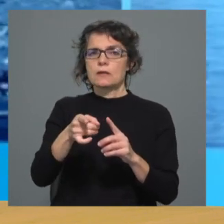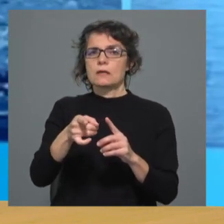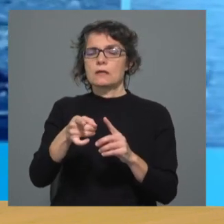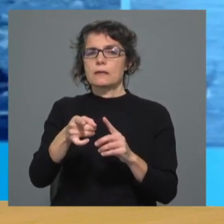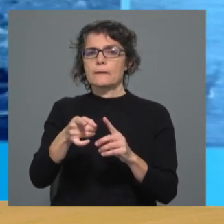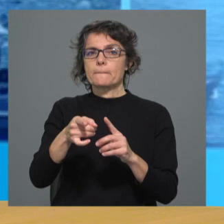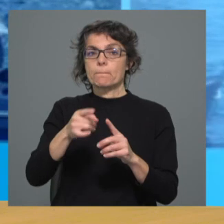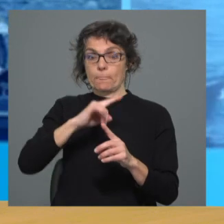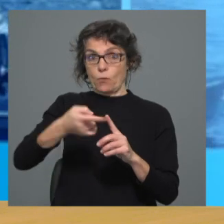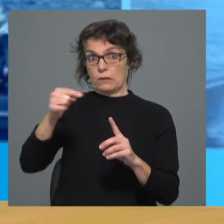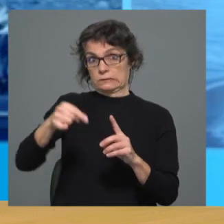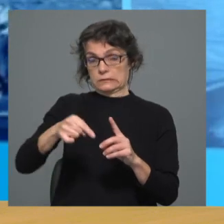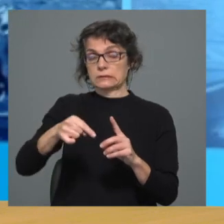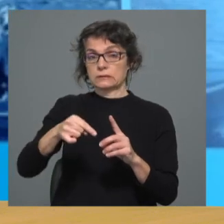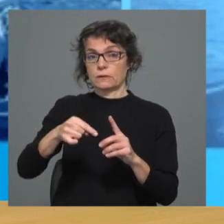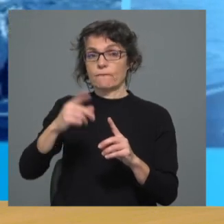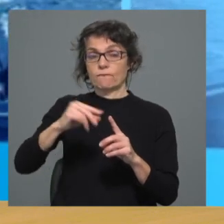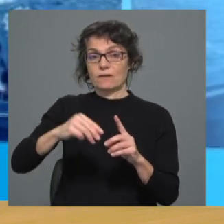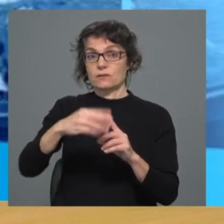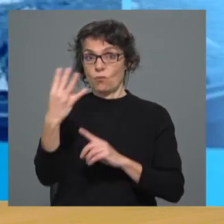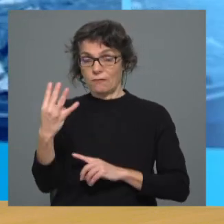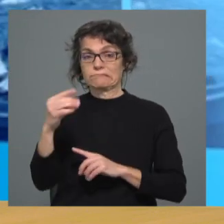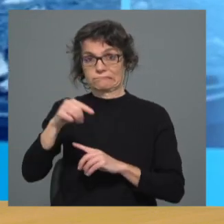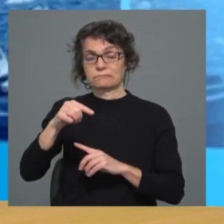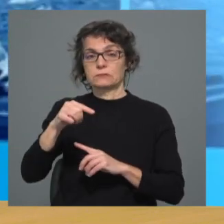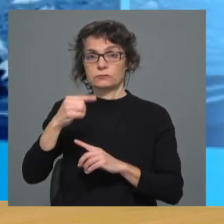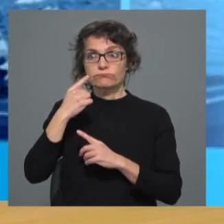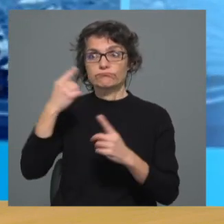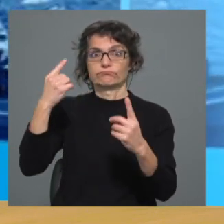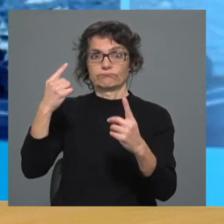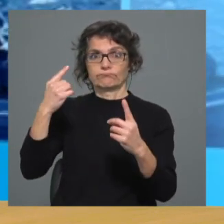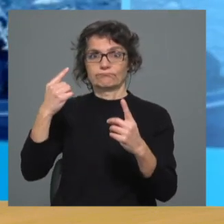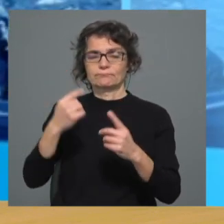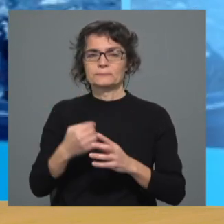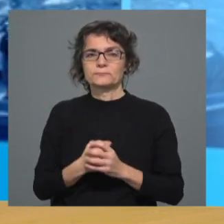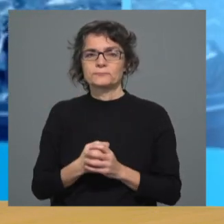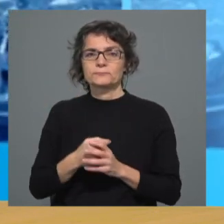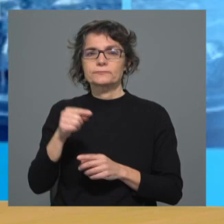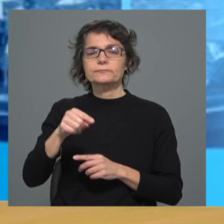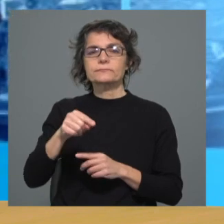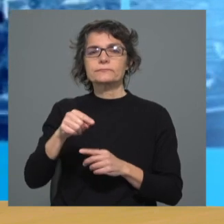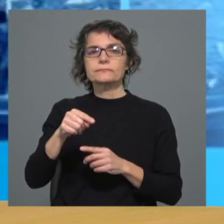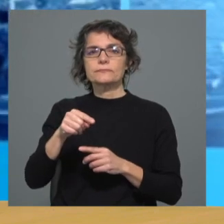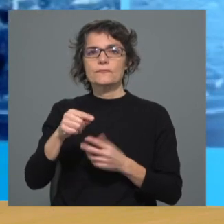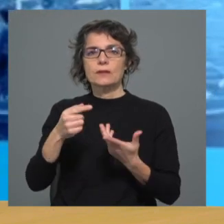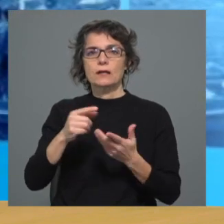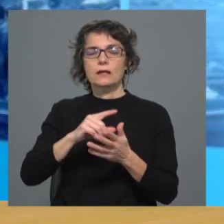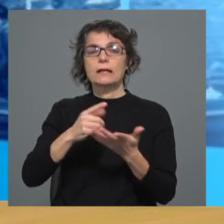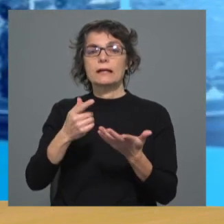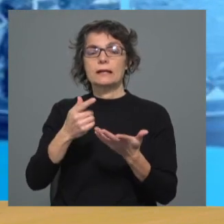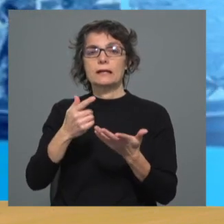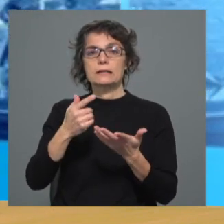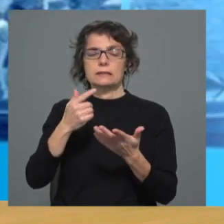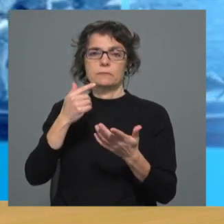tem a sua quarta execução, a sua quarta realização, e sempre projetada para o